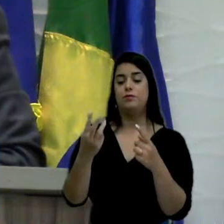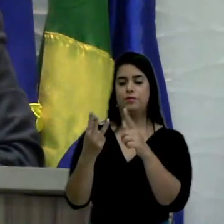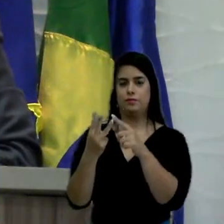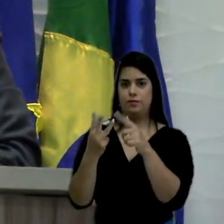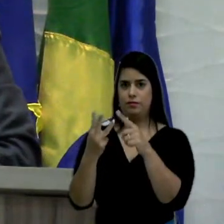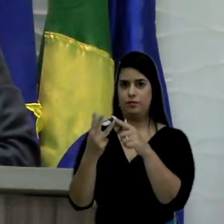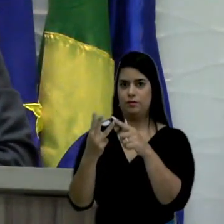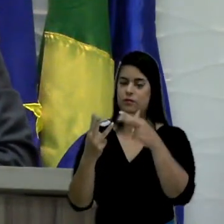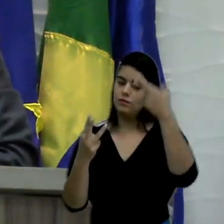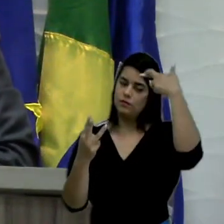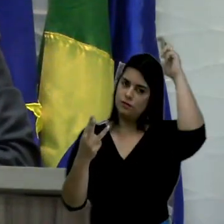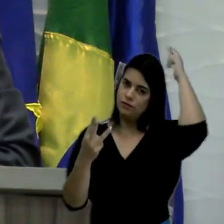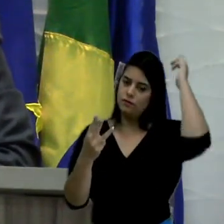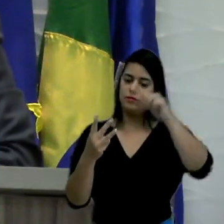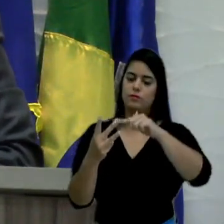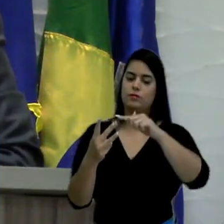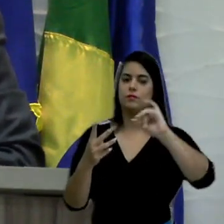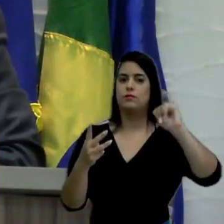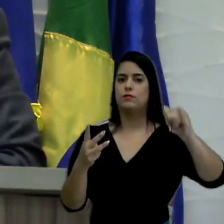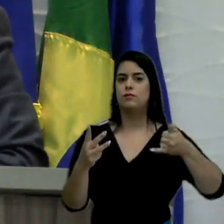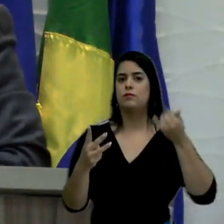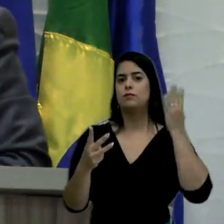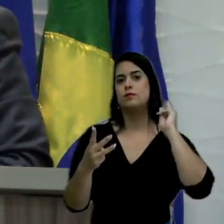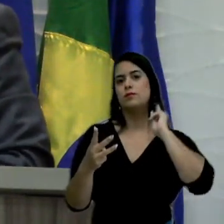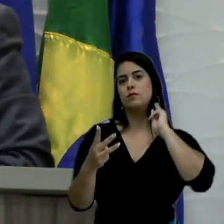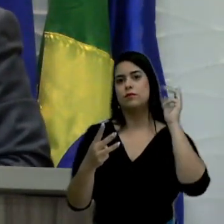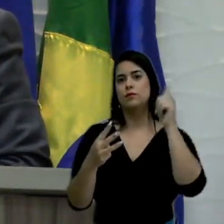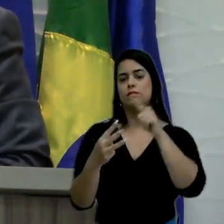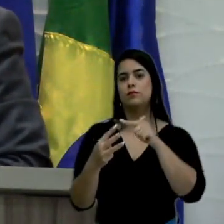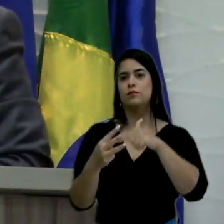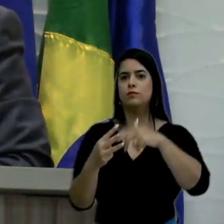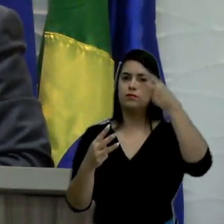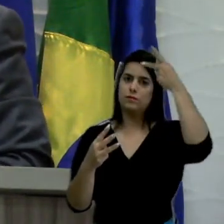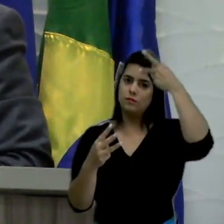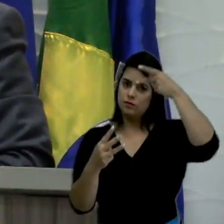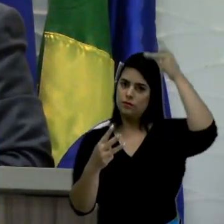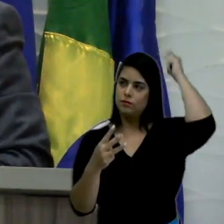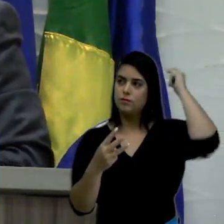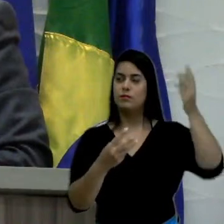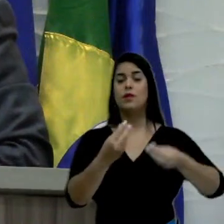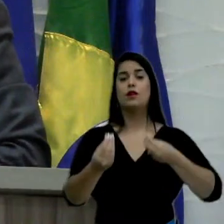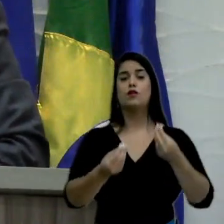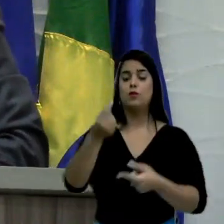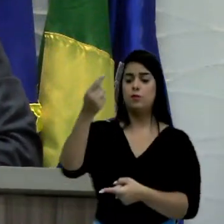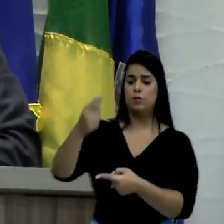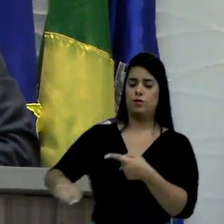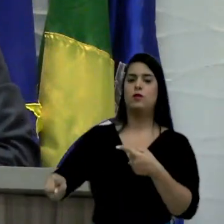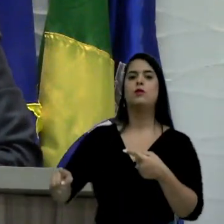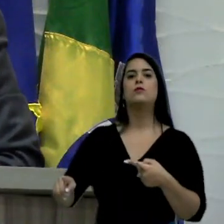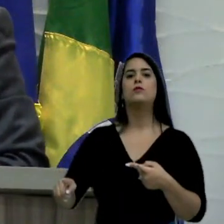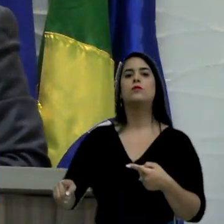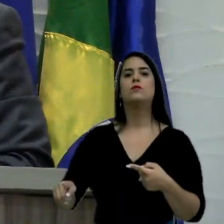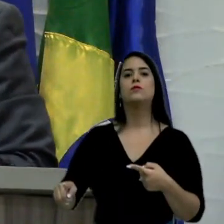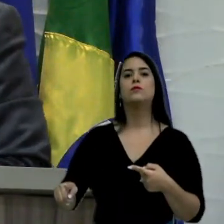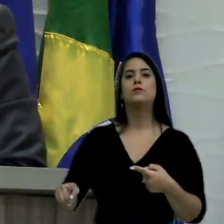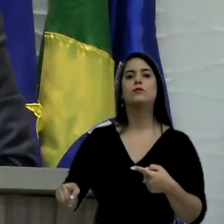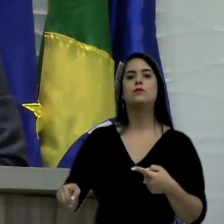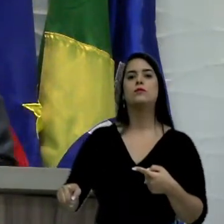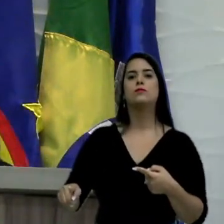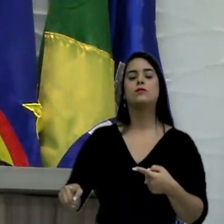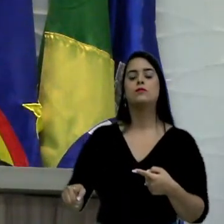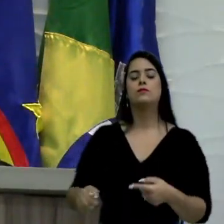vereador Pezinho pediam orientação como era que fazia para coibir a prática, alegando abuso de poder econômico.